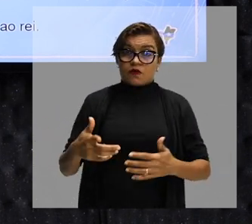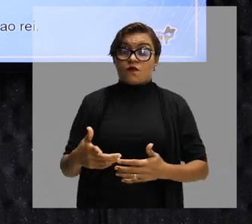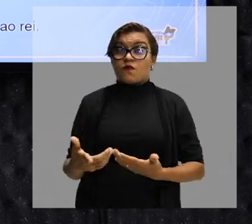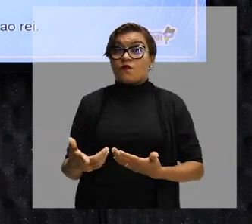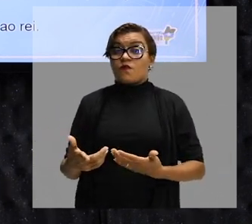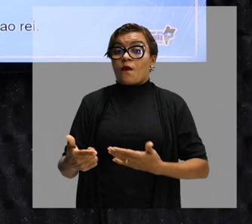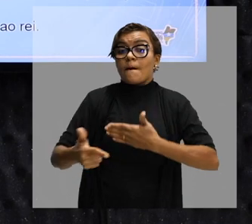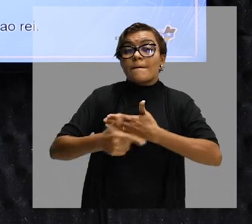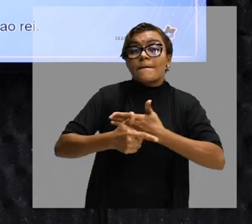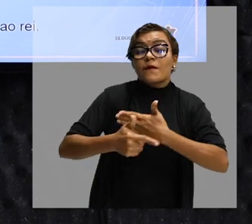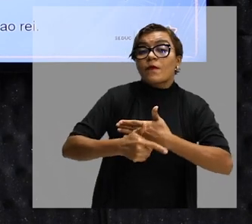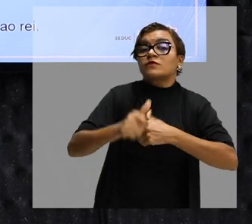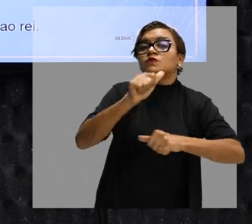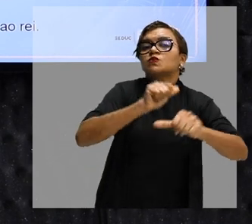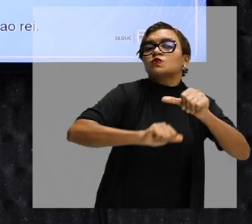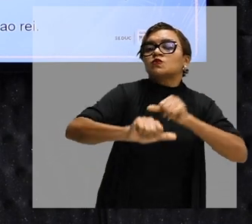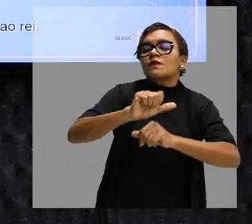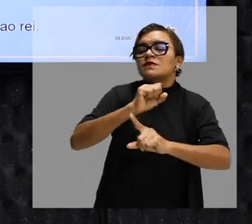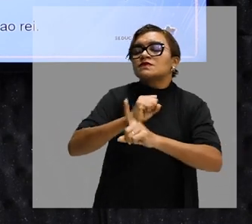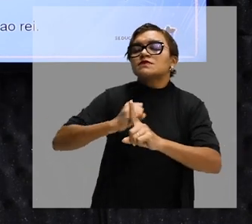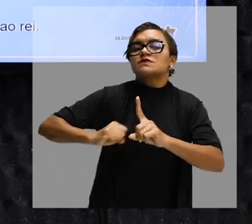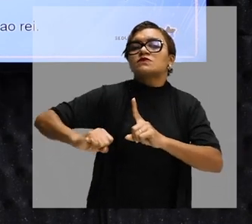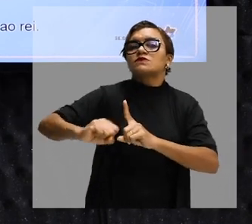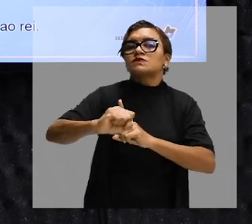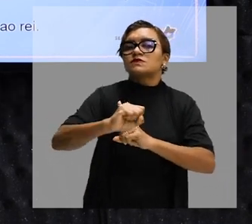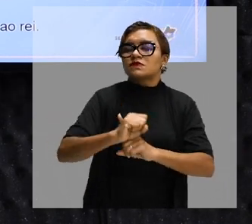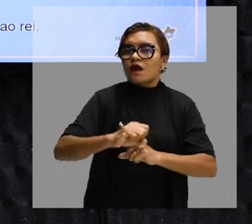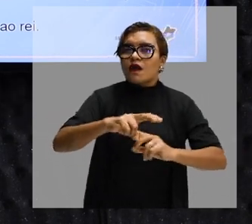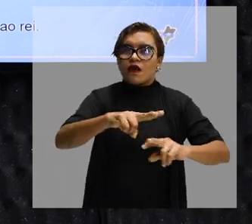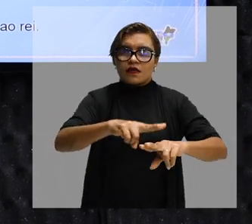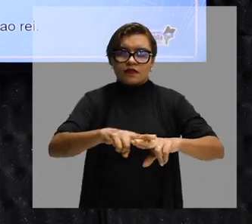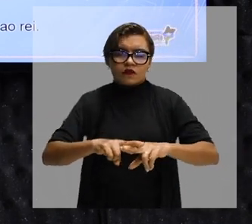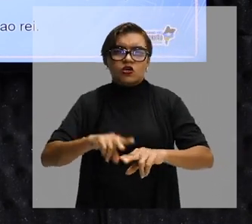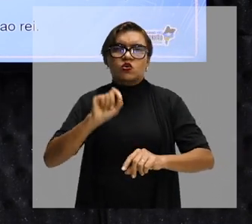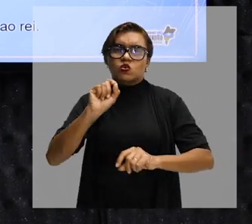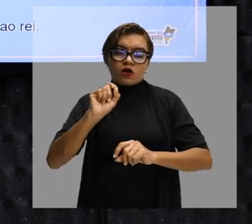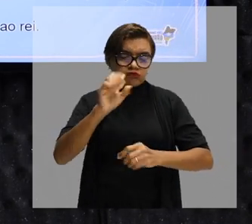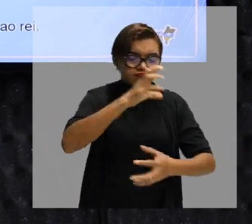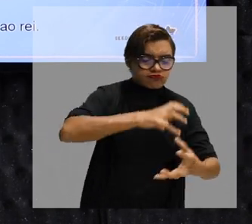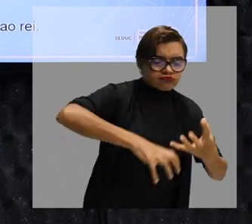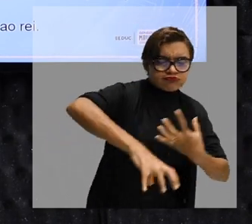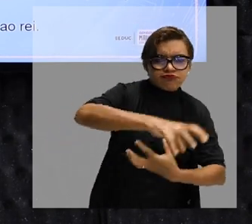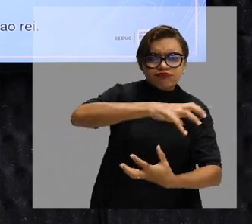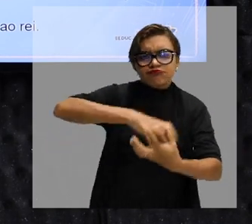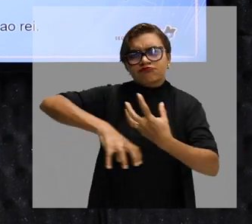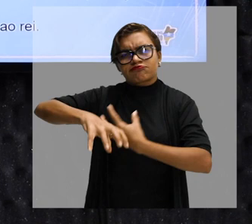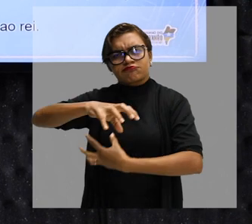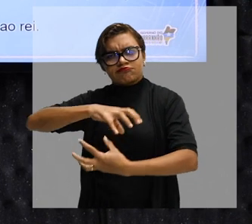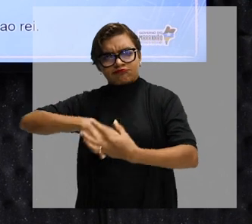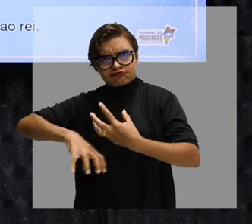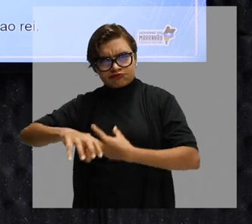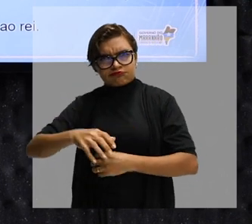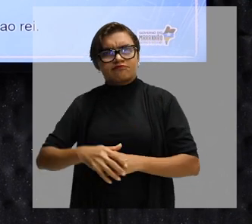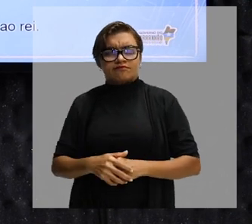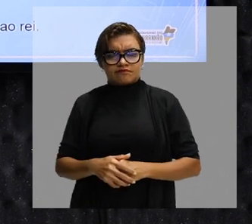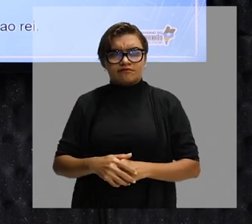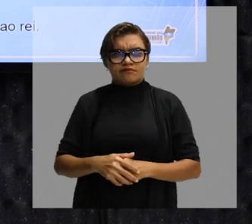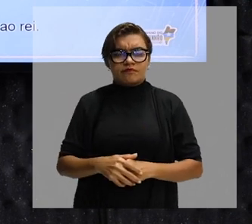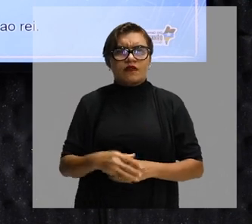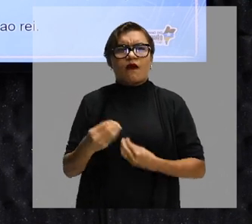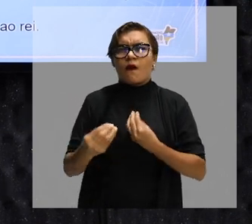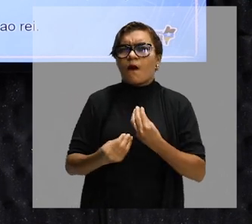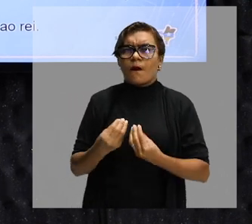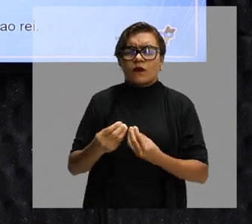né, da transformação social, através da revolução e da tomada dos meios de produção,